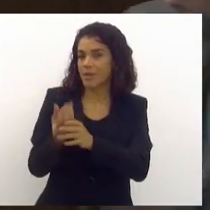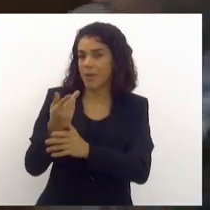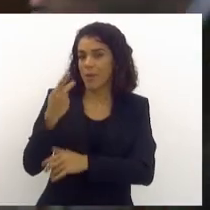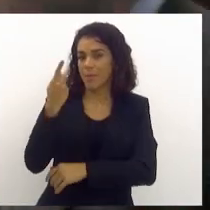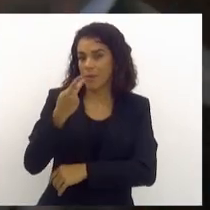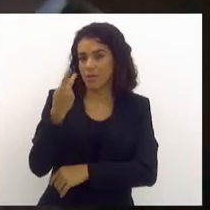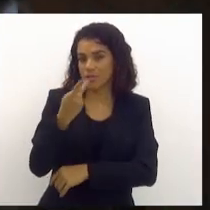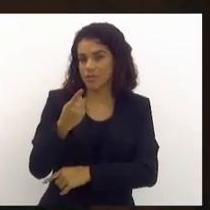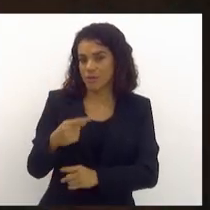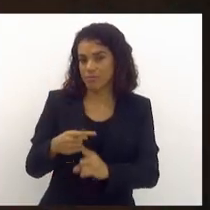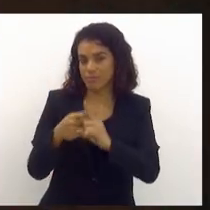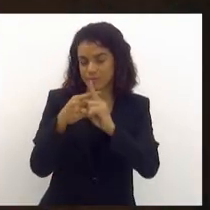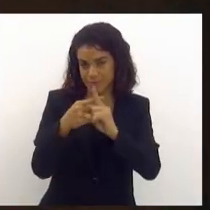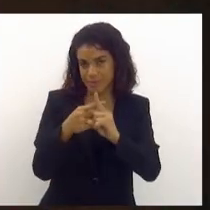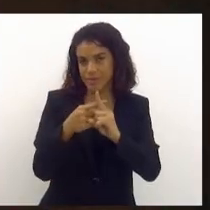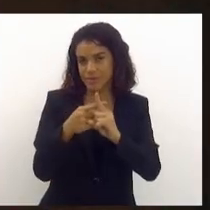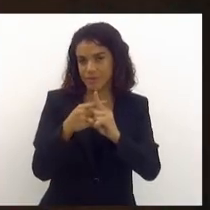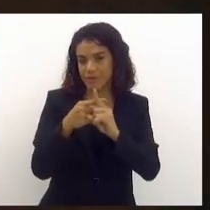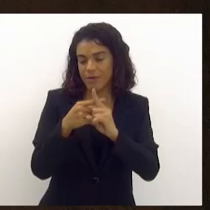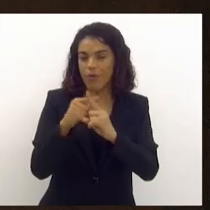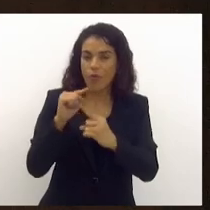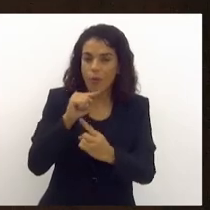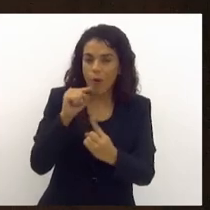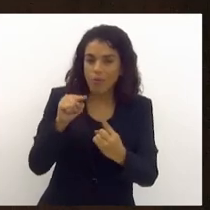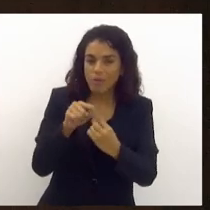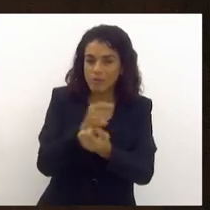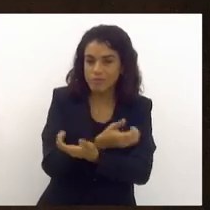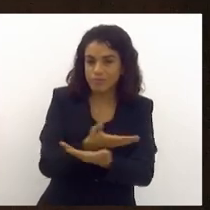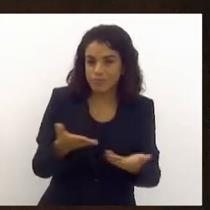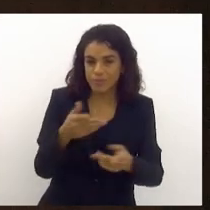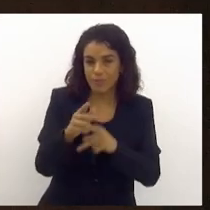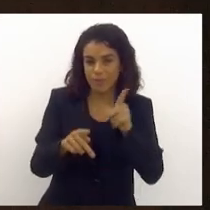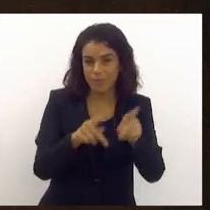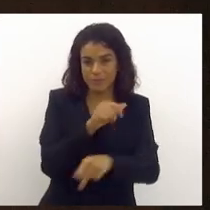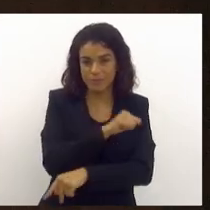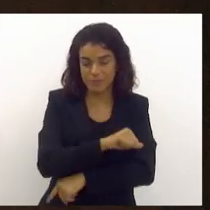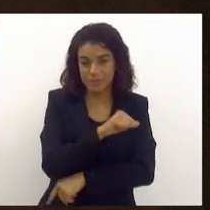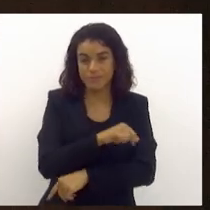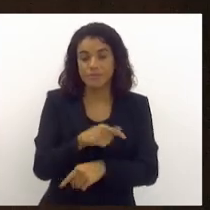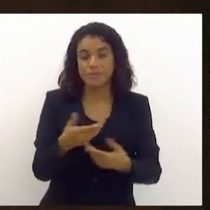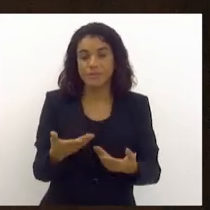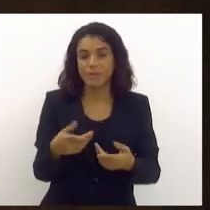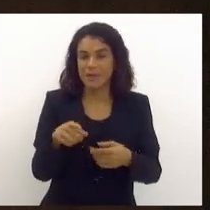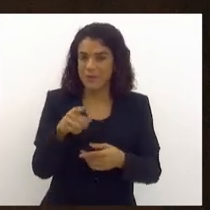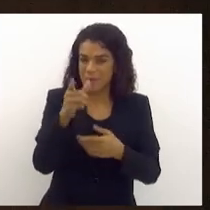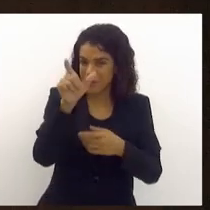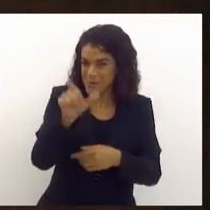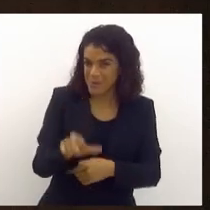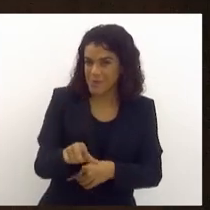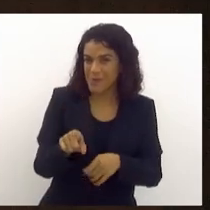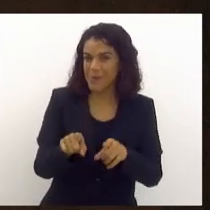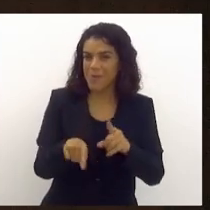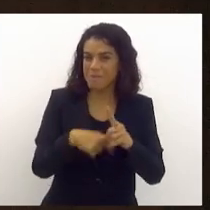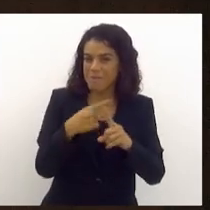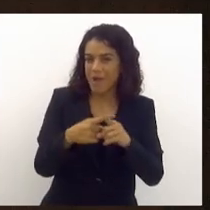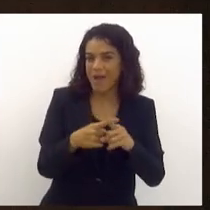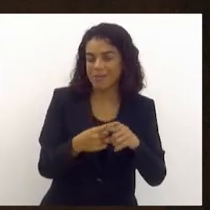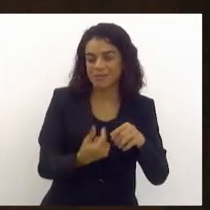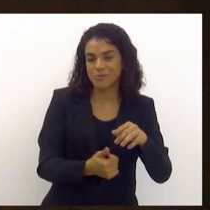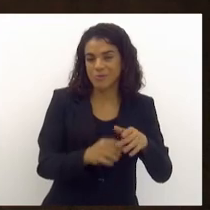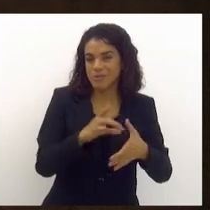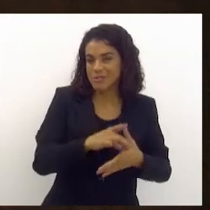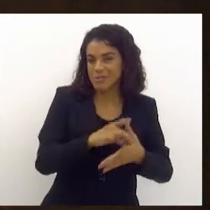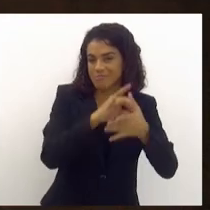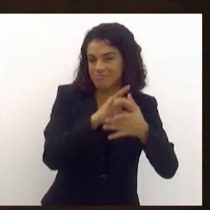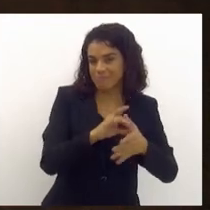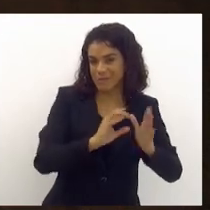fato, positiva para a população do Estado do Rio de Janeiro. E Vossa Excelência aqui conduziu muito bem, junto com os demais líderes de partido, e aí eu